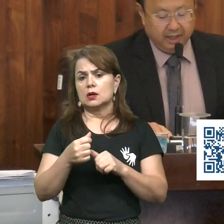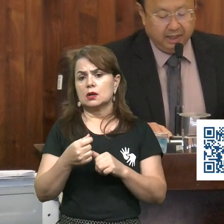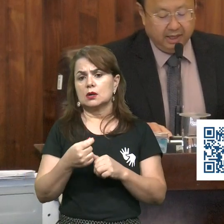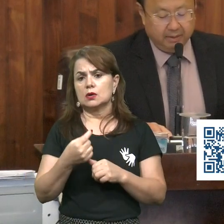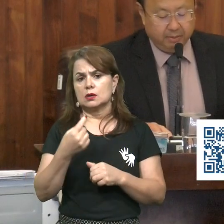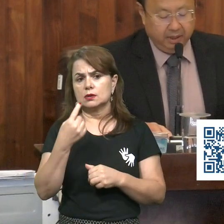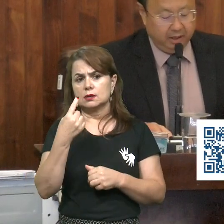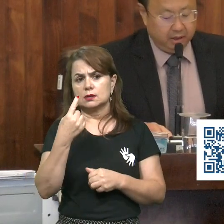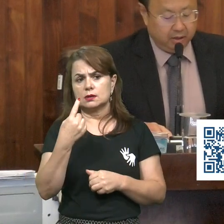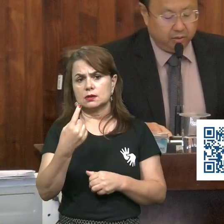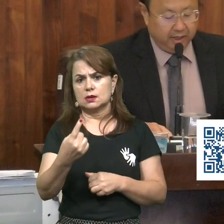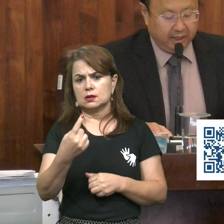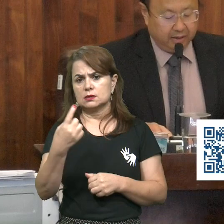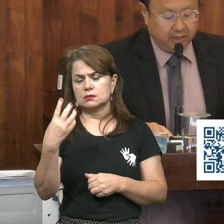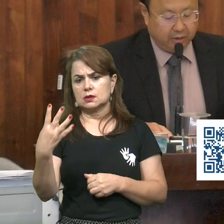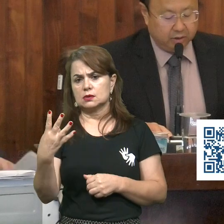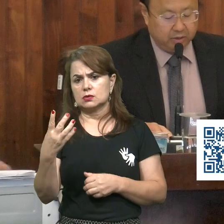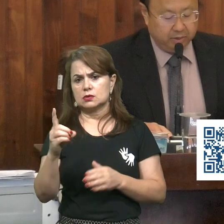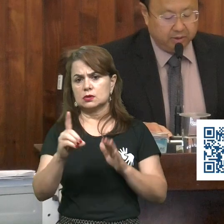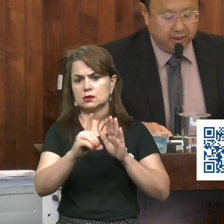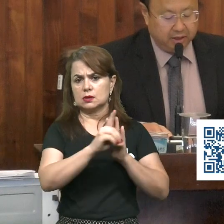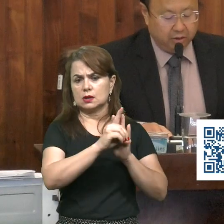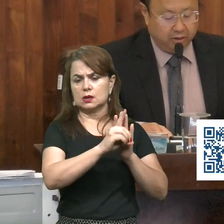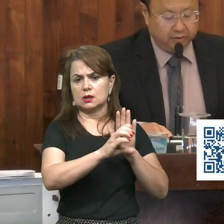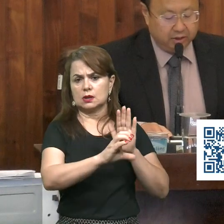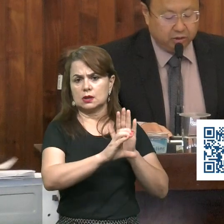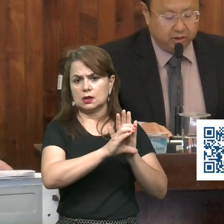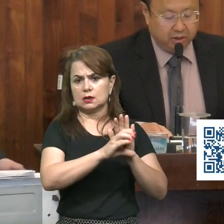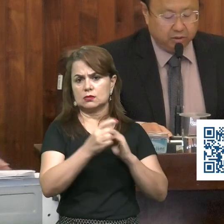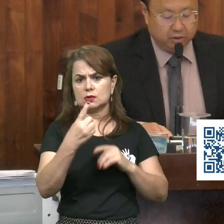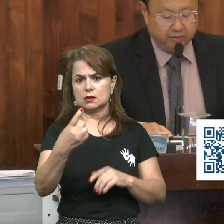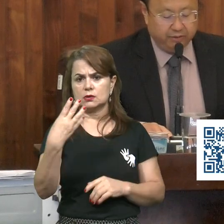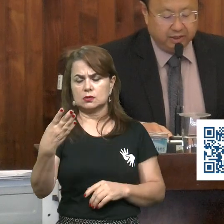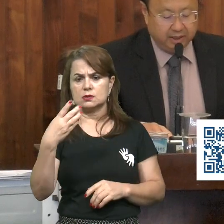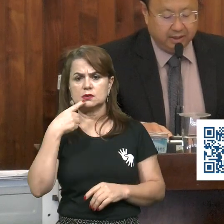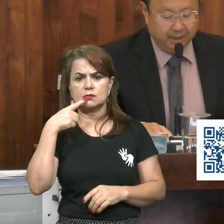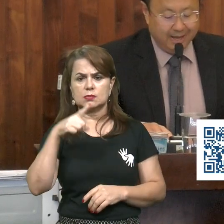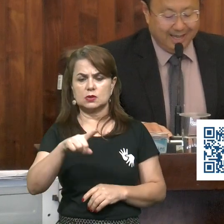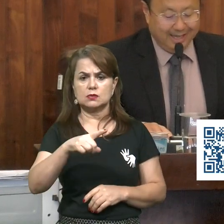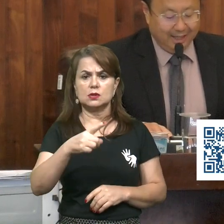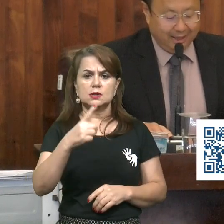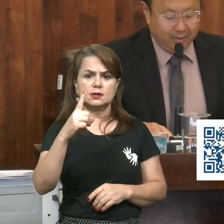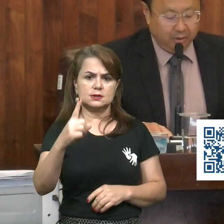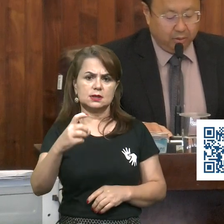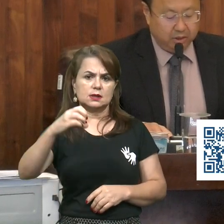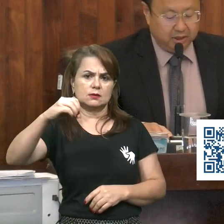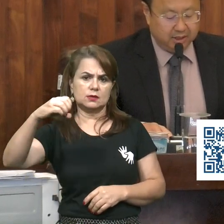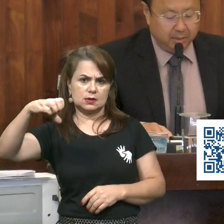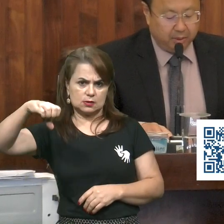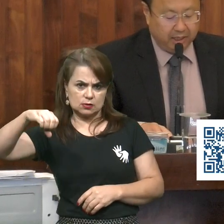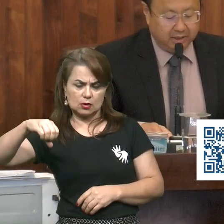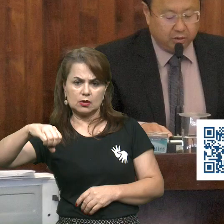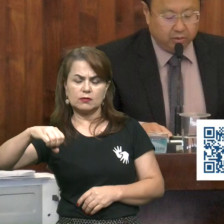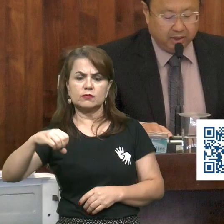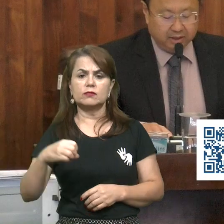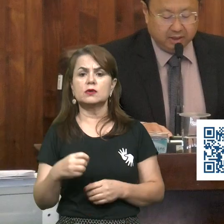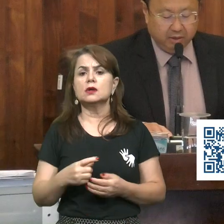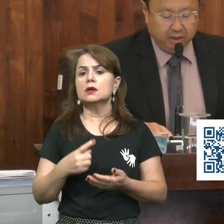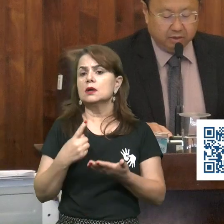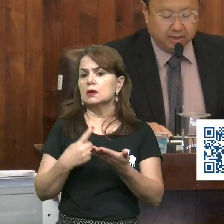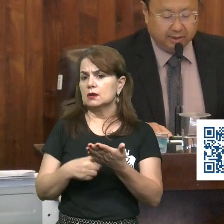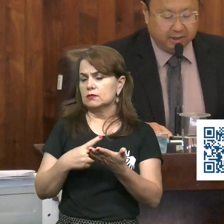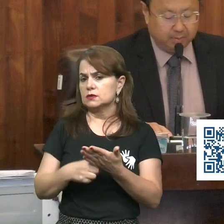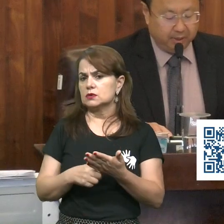14, a linha B, do decreto 14.109, de 18 de agosto de 2023, que determinou medidas temporárias de